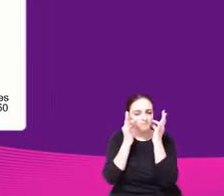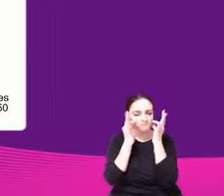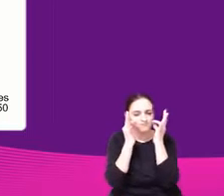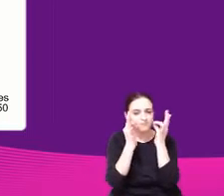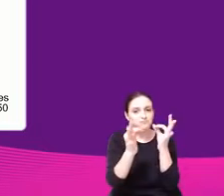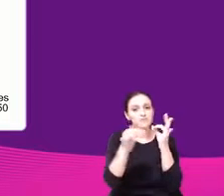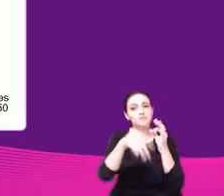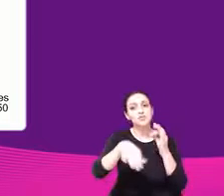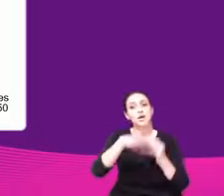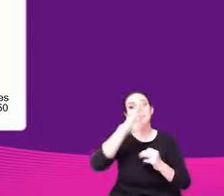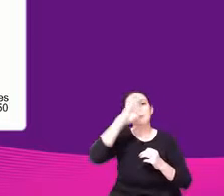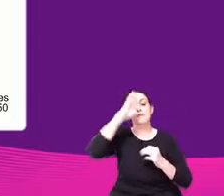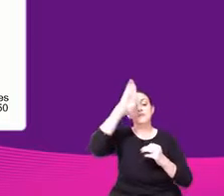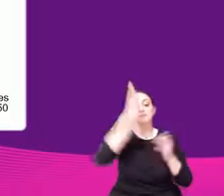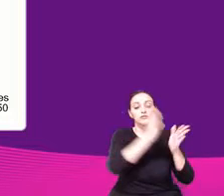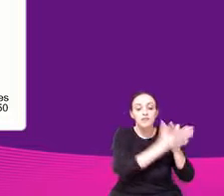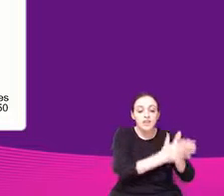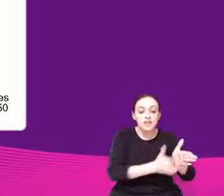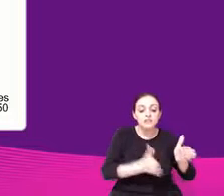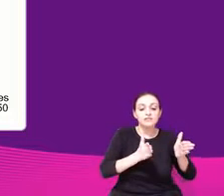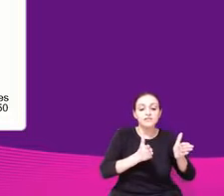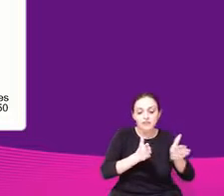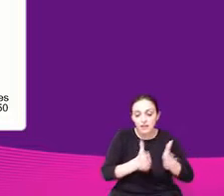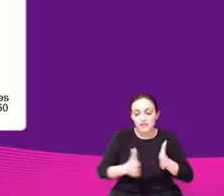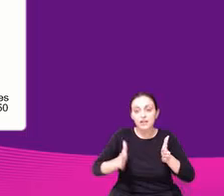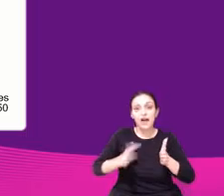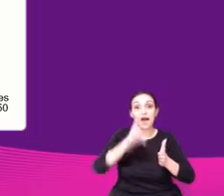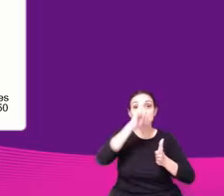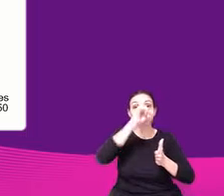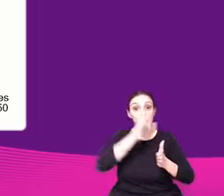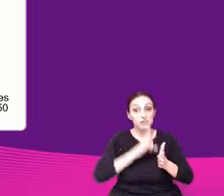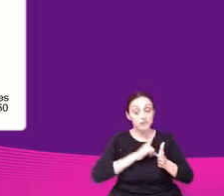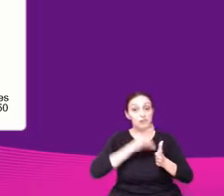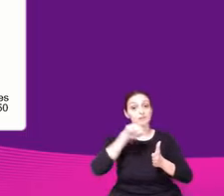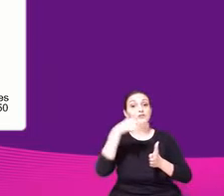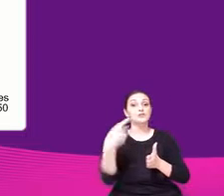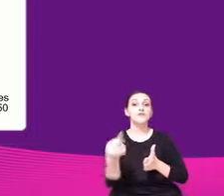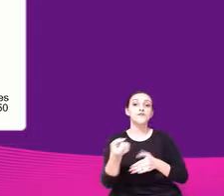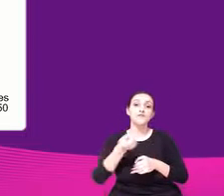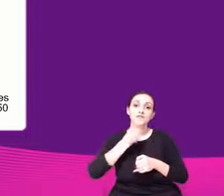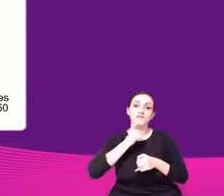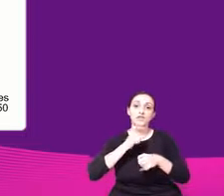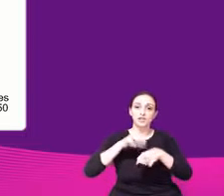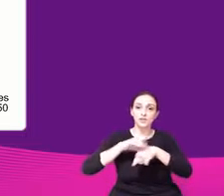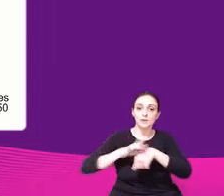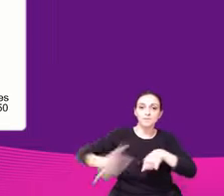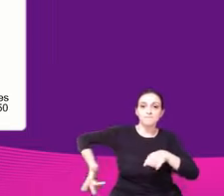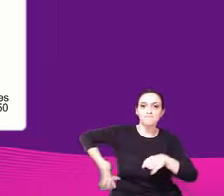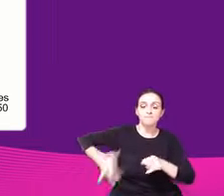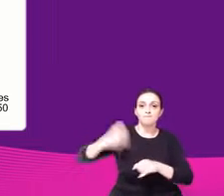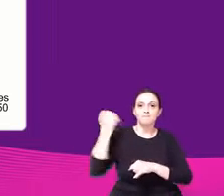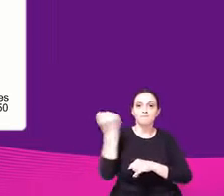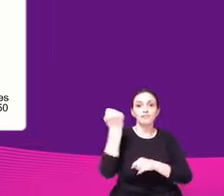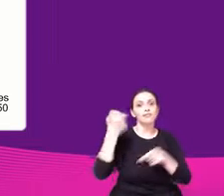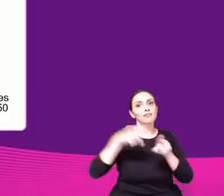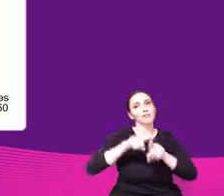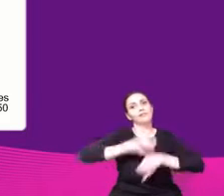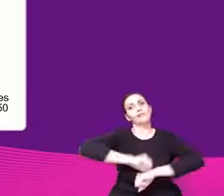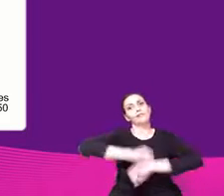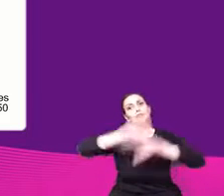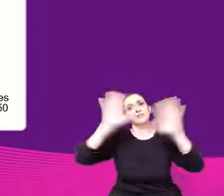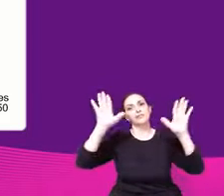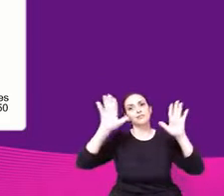nos estágios amarelinhos e verdes da doença renal crônica, e claramente, né, depois de